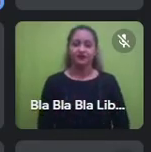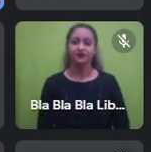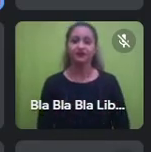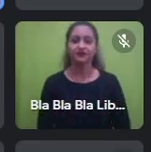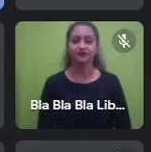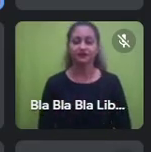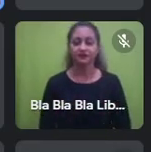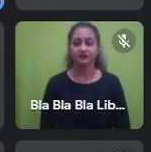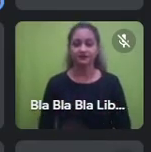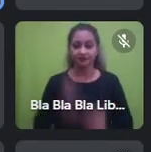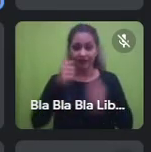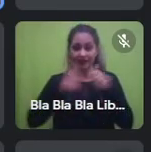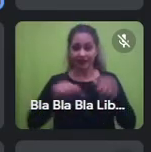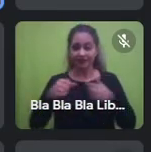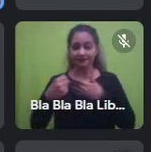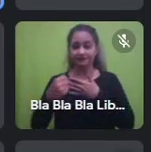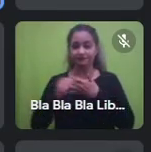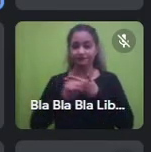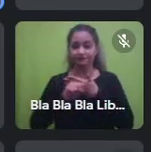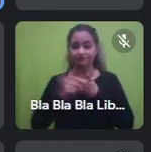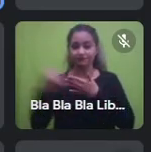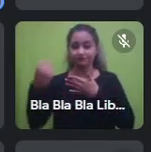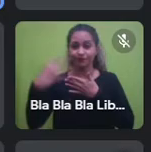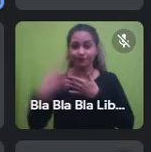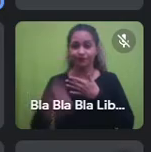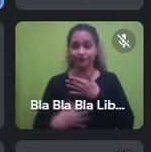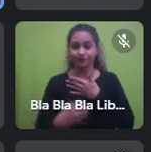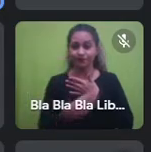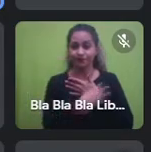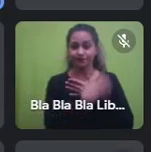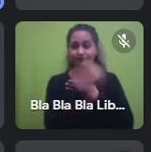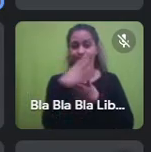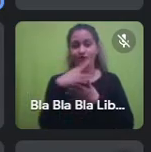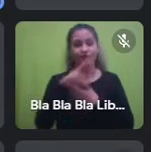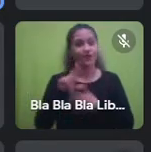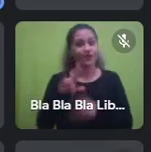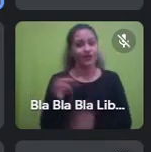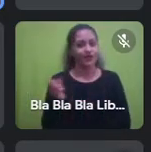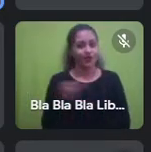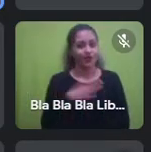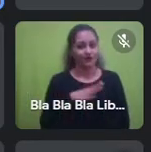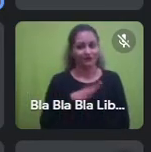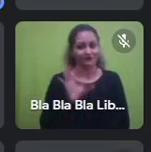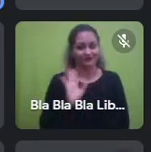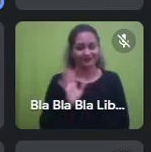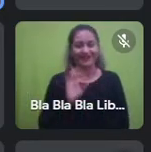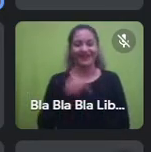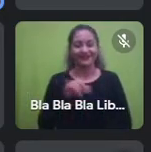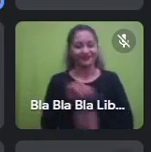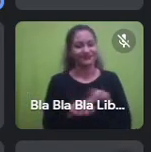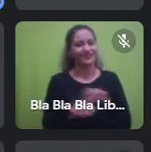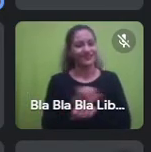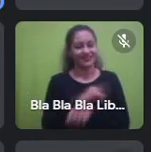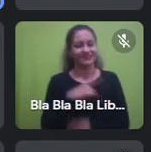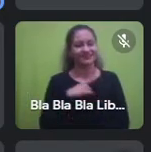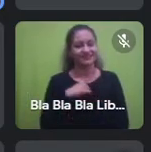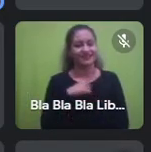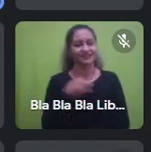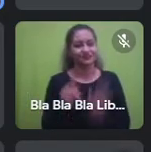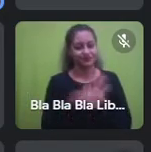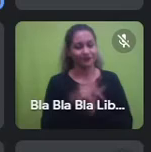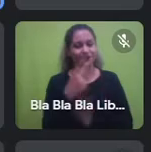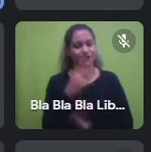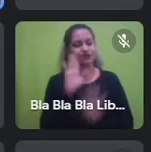Análise radiográfica. Essa aqui é a minha mais nova ideia, né? Que não é uma coisa nova, tá, pessoal? É uma metodologia que tem sido